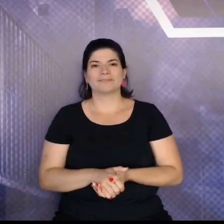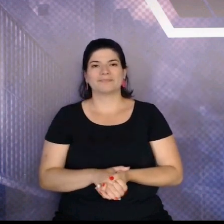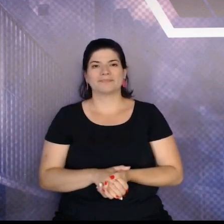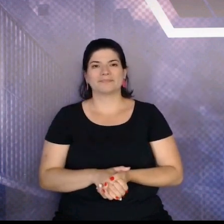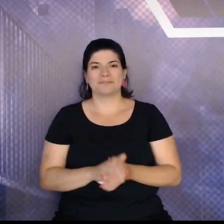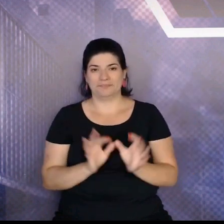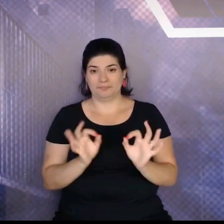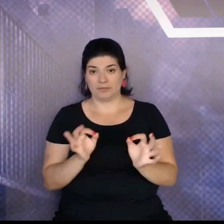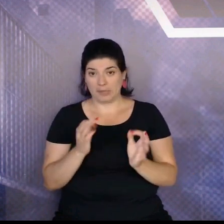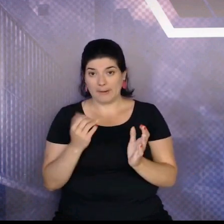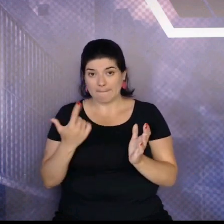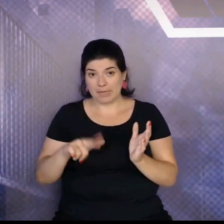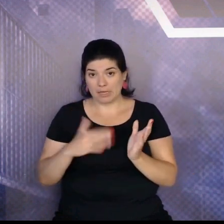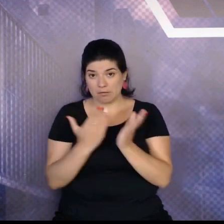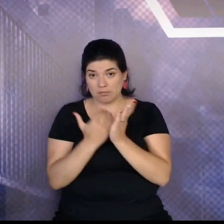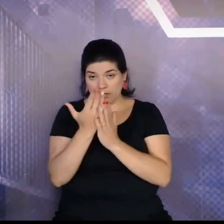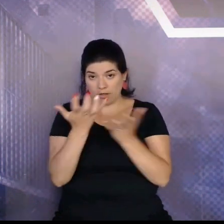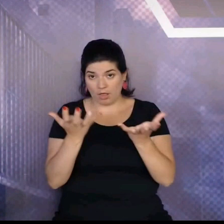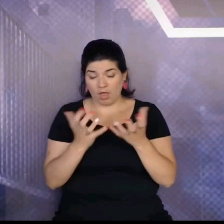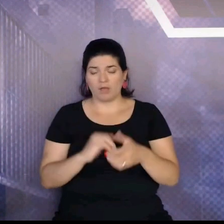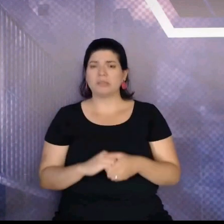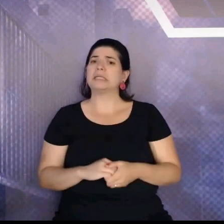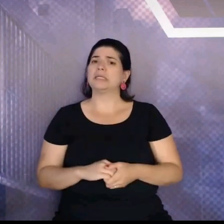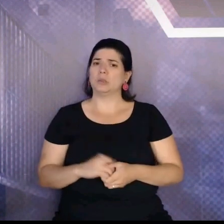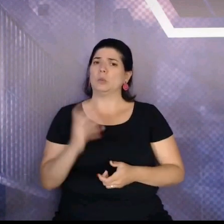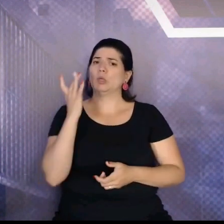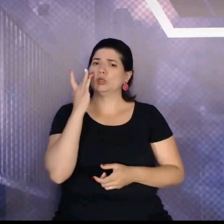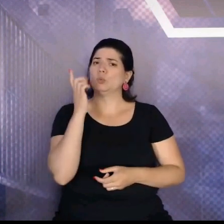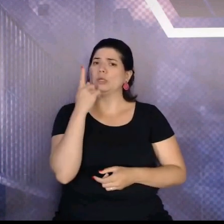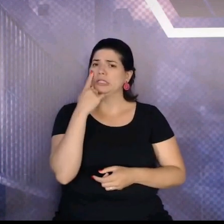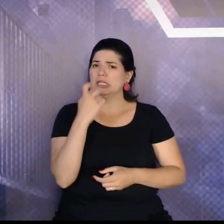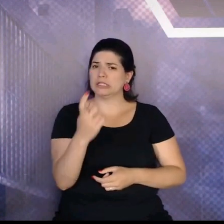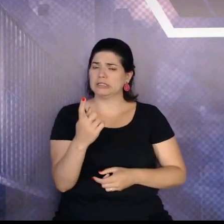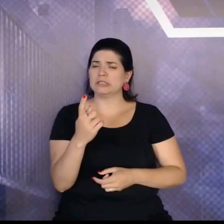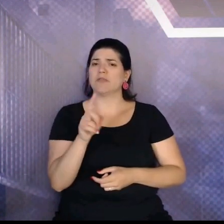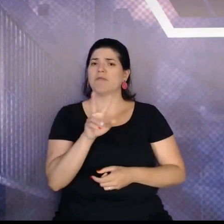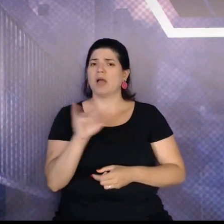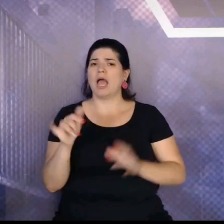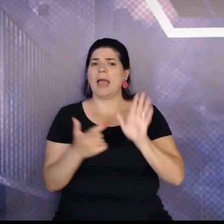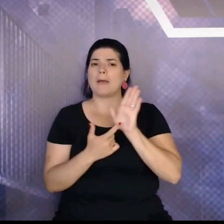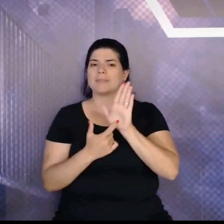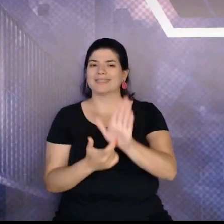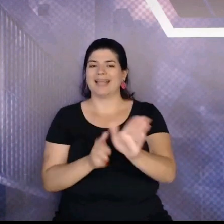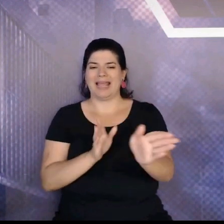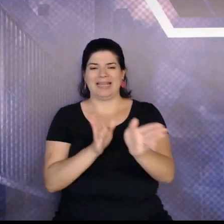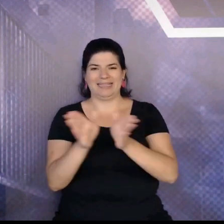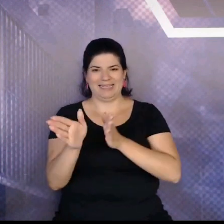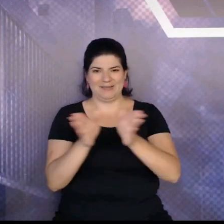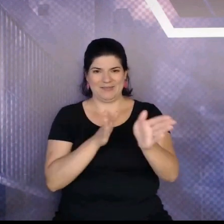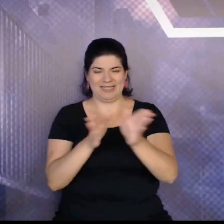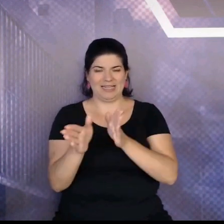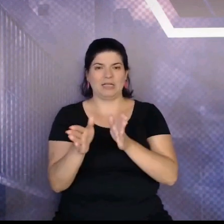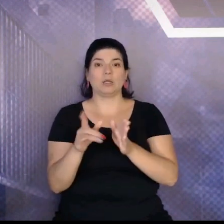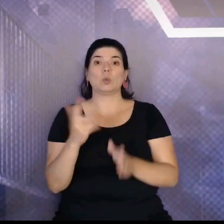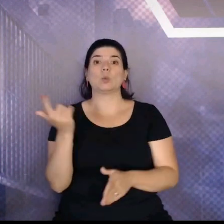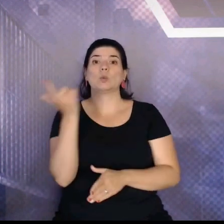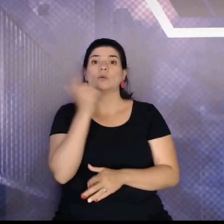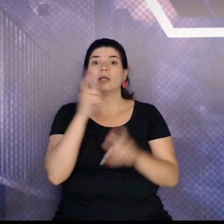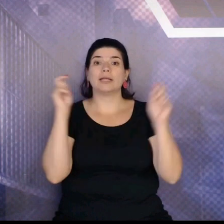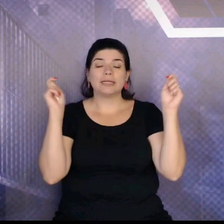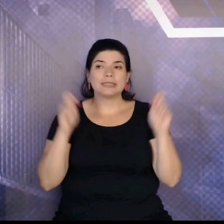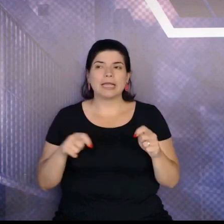Alguém quer complementar? Eu acho muito interessante quando a gente vai apresentar sobre acessibilidade e a gente consegue fazer